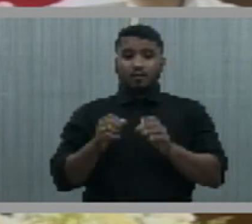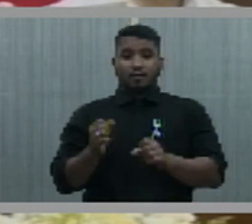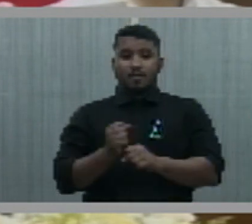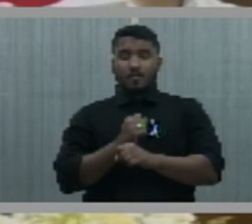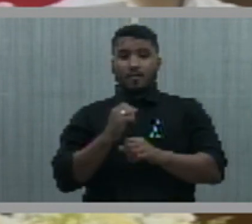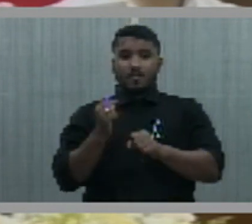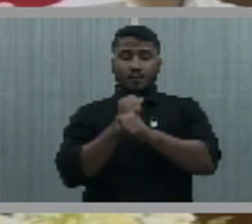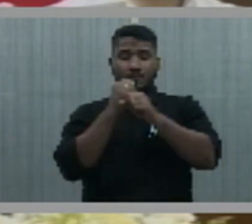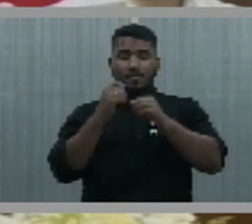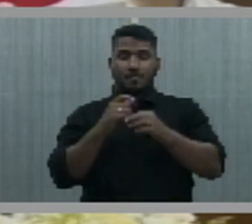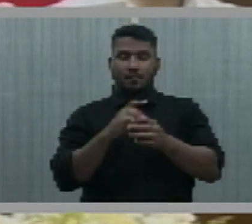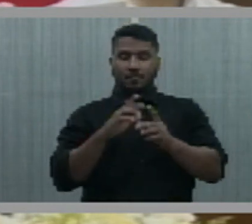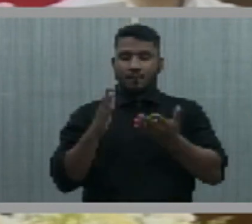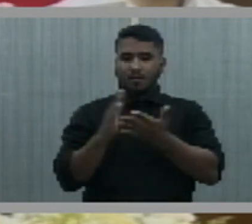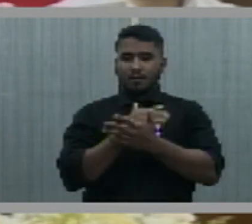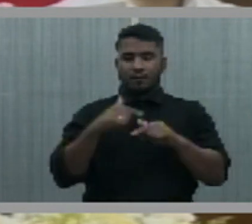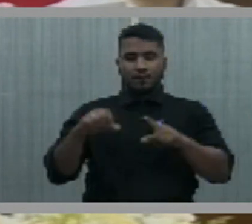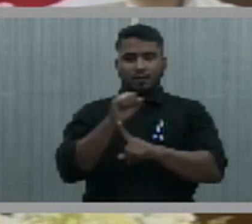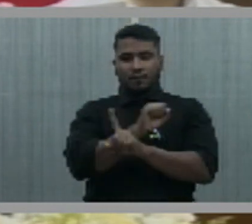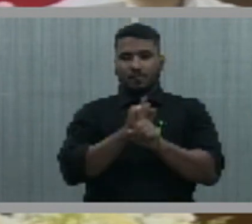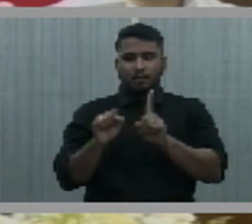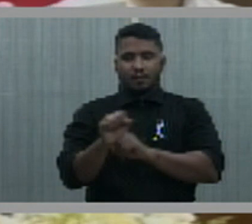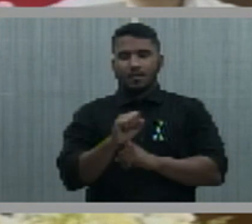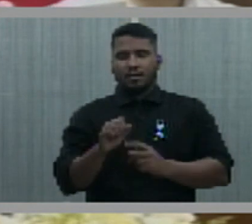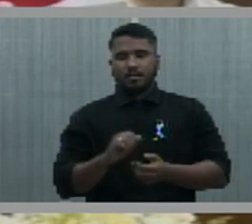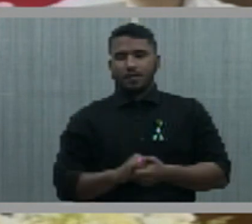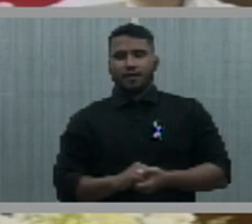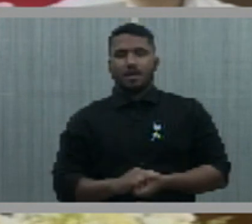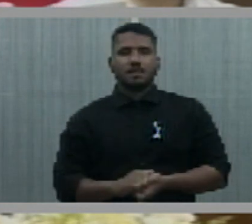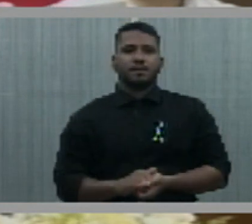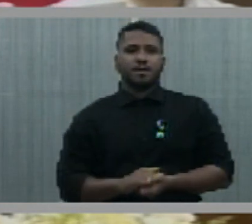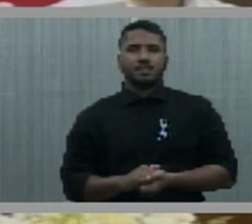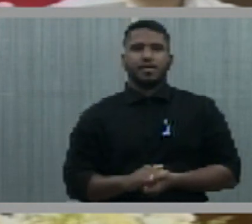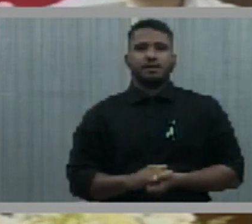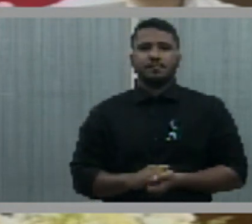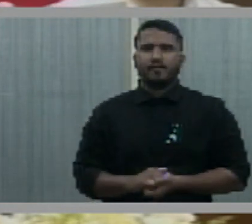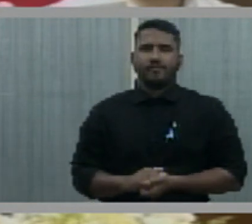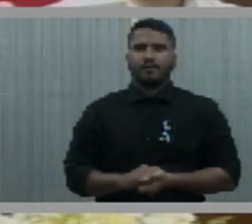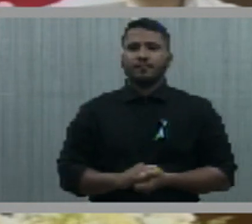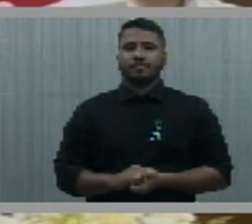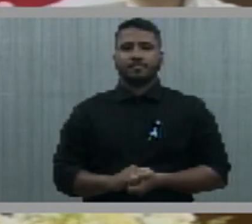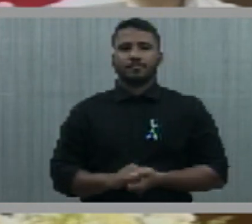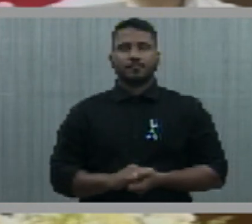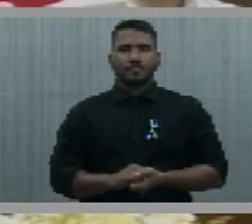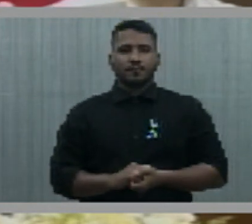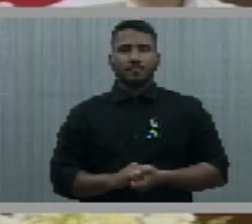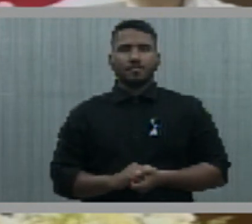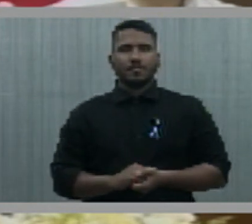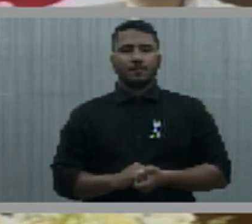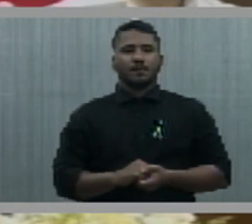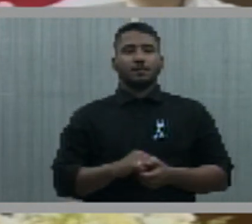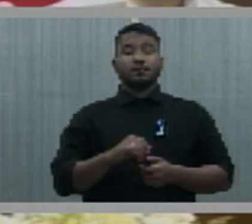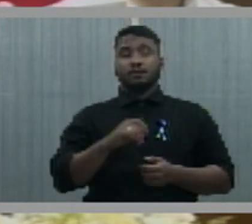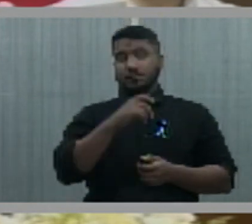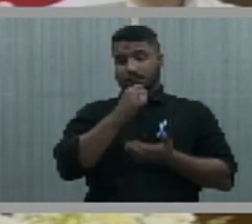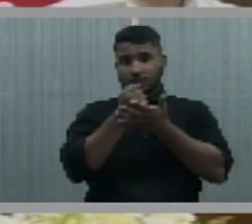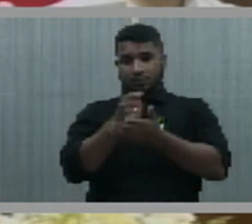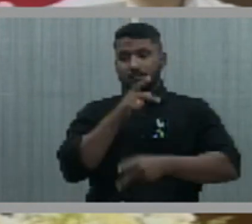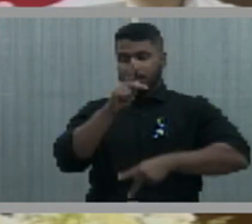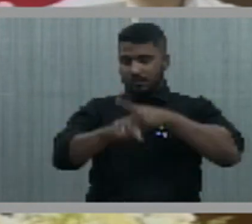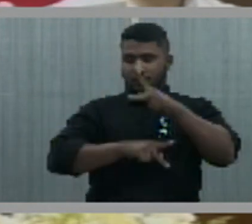de obras sociais, destinados ao bem de todos, notadamente dos menos